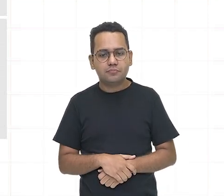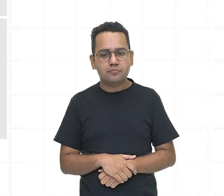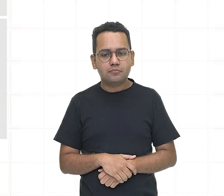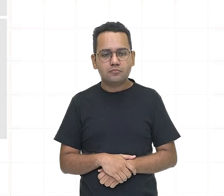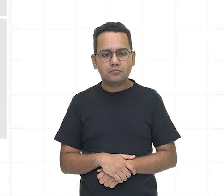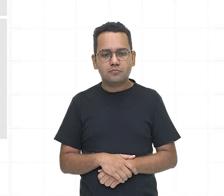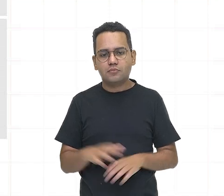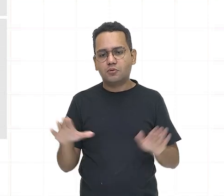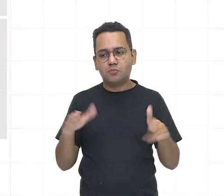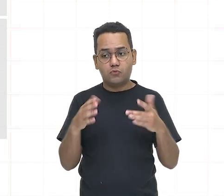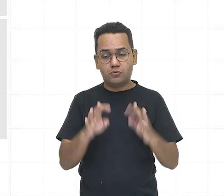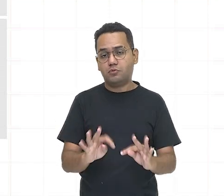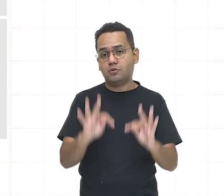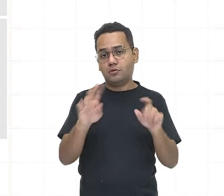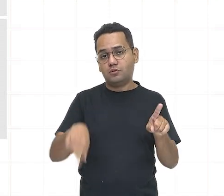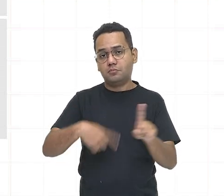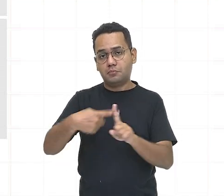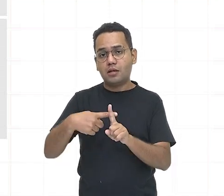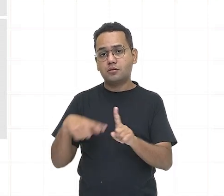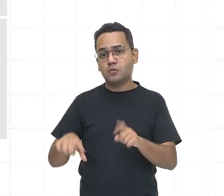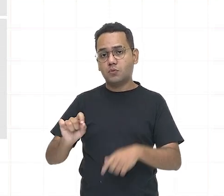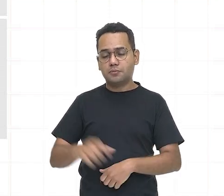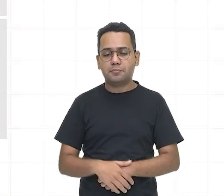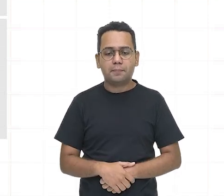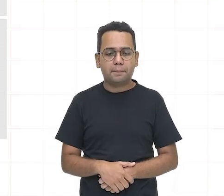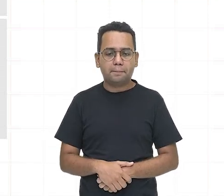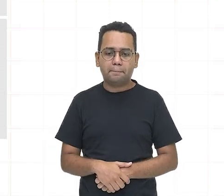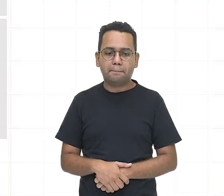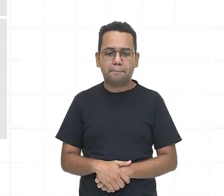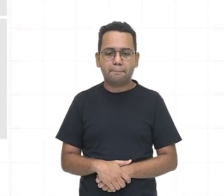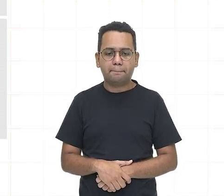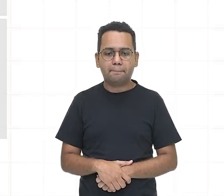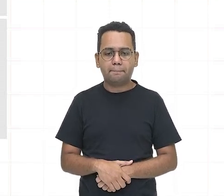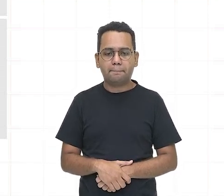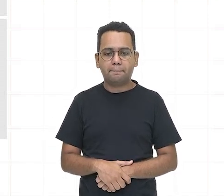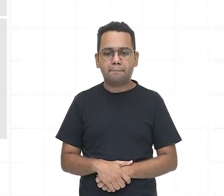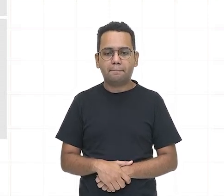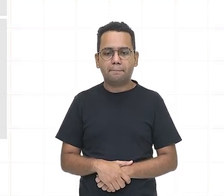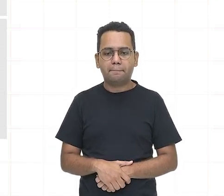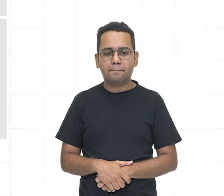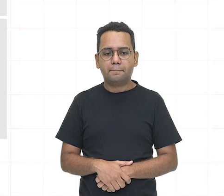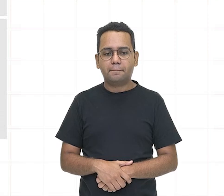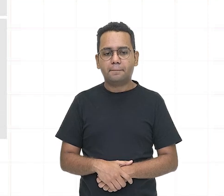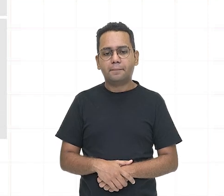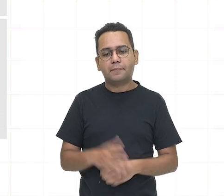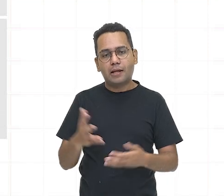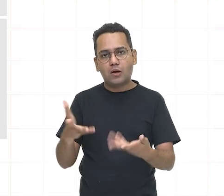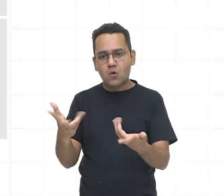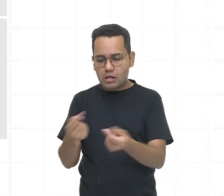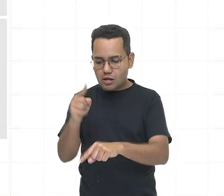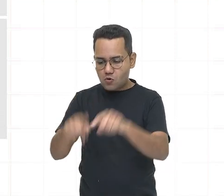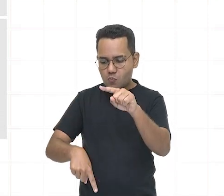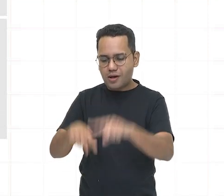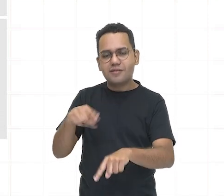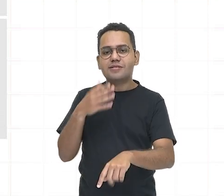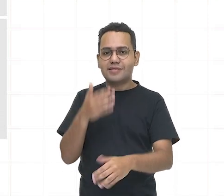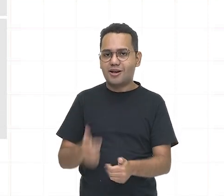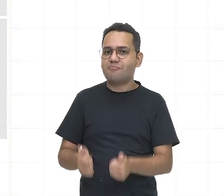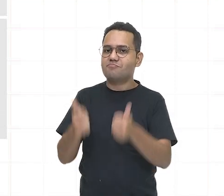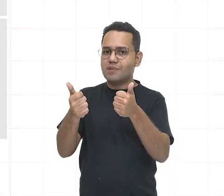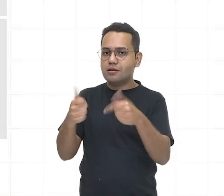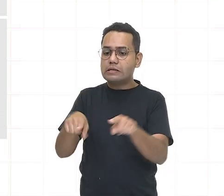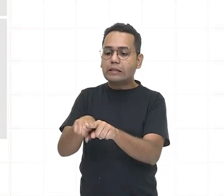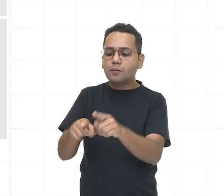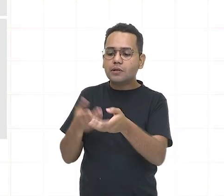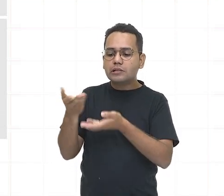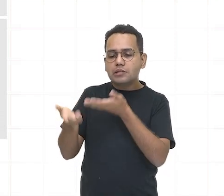da tecnologia e, consequentemente, a melhoria do quê? Da qualidade aí nos produtos e também nos